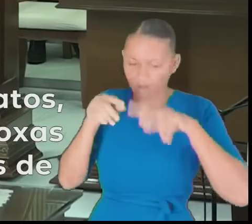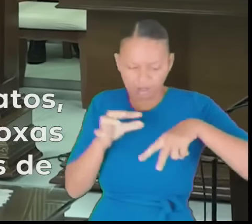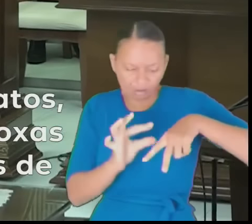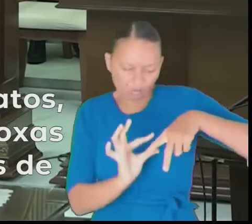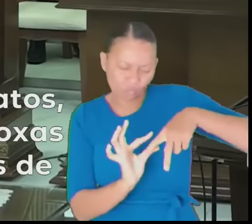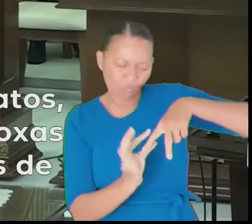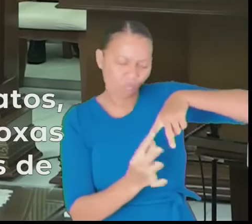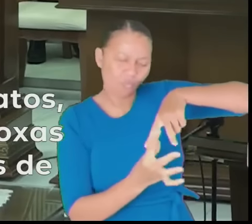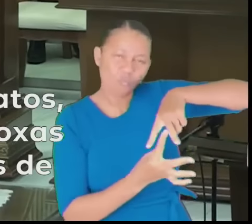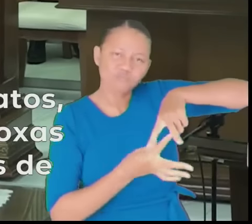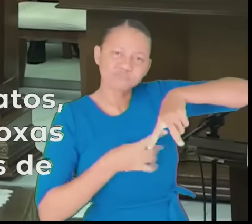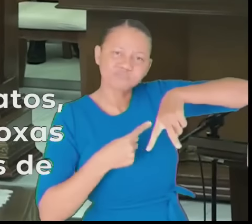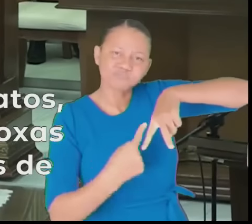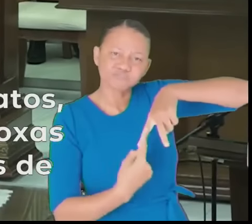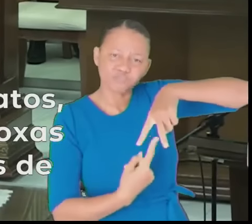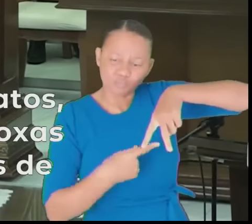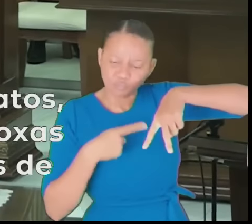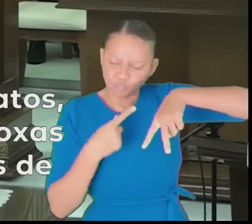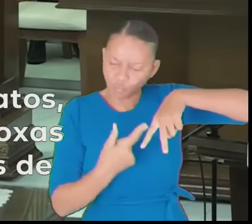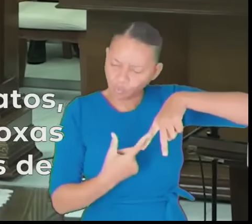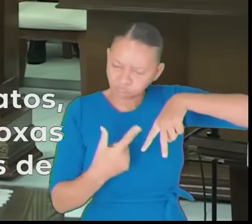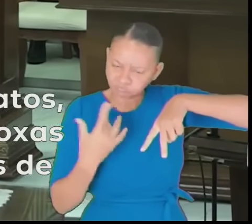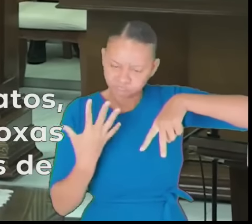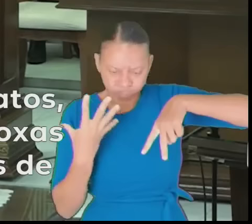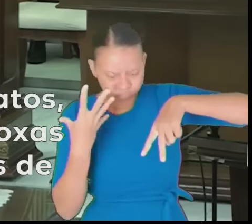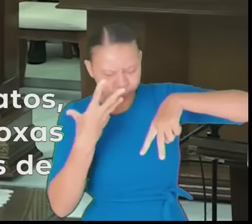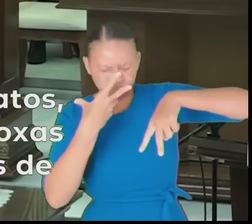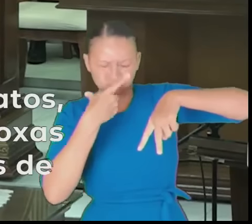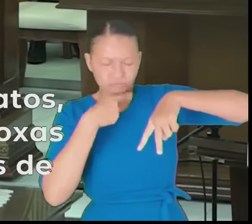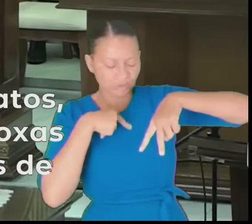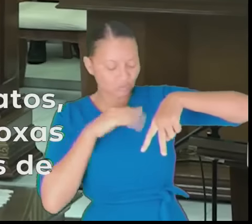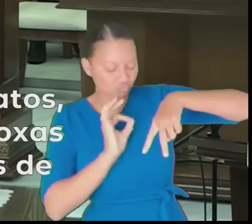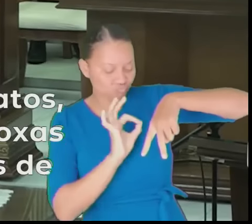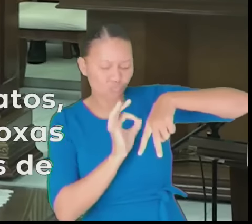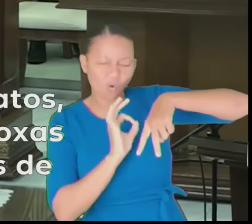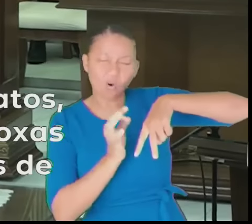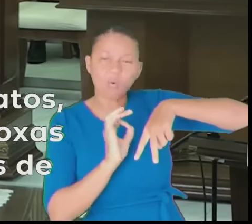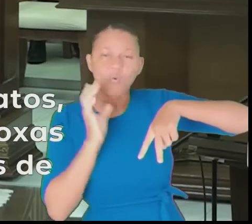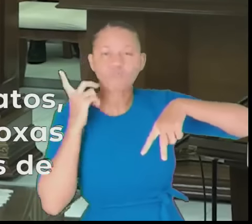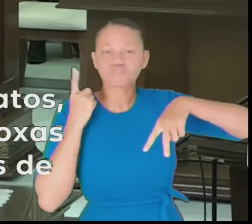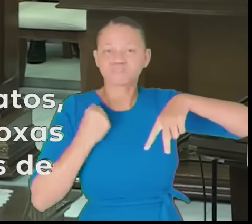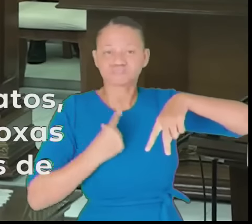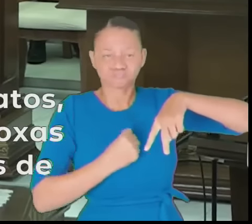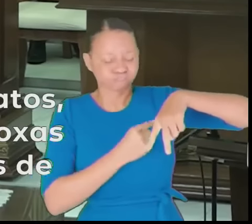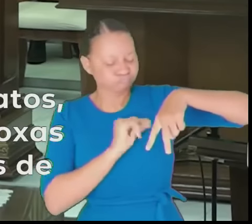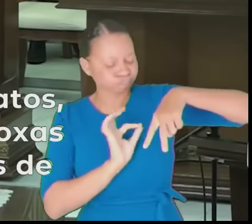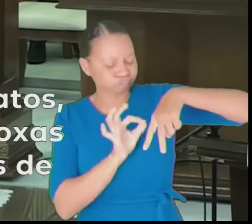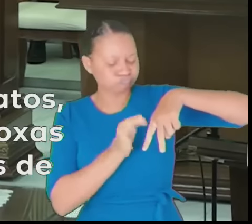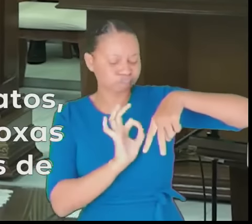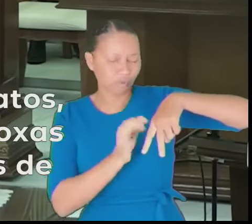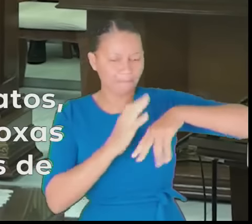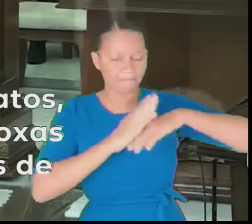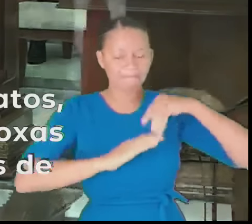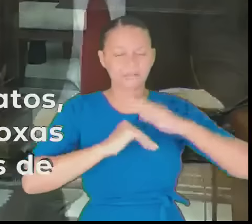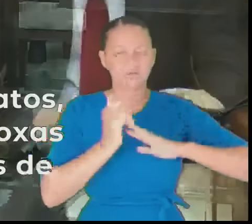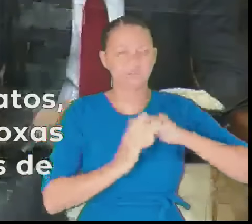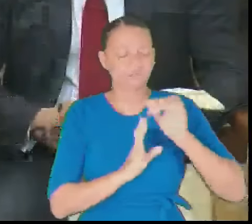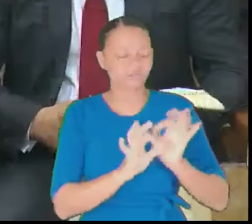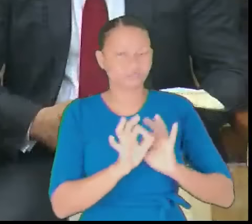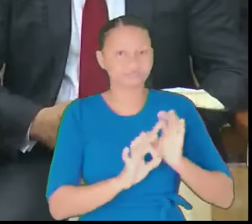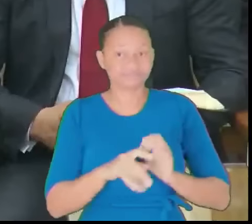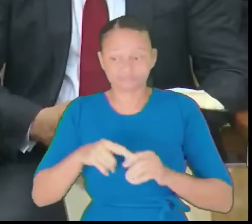coxas são como joias, trabalhadas por mãos de artista. Quando ela saiu